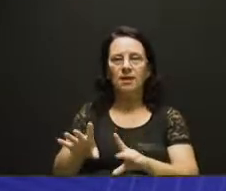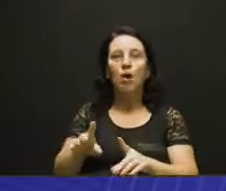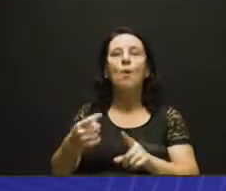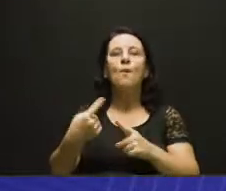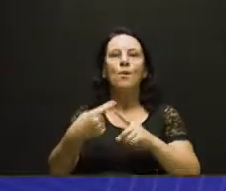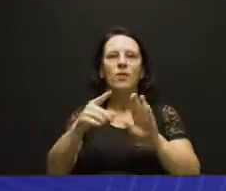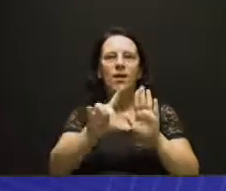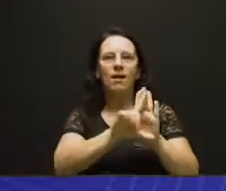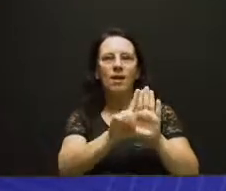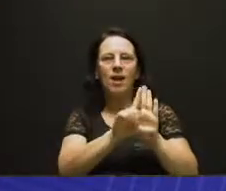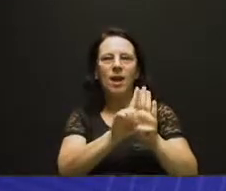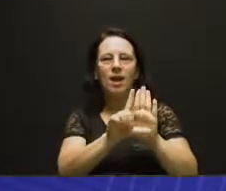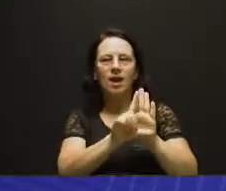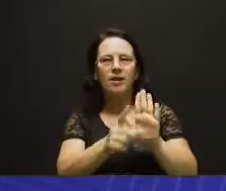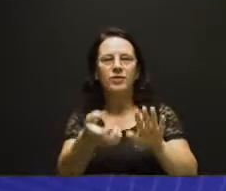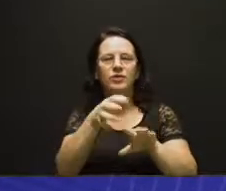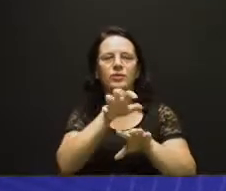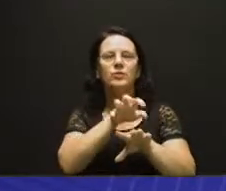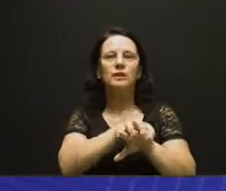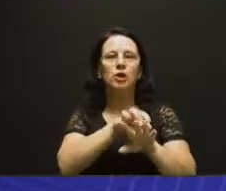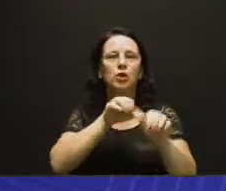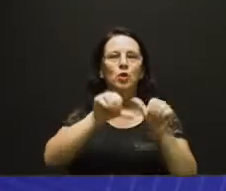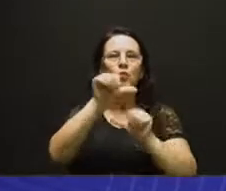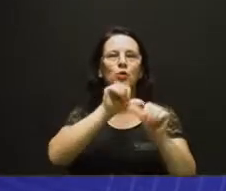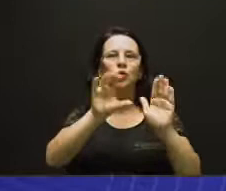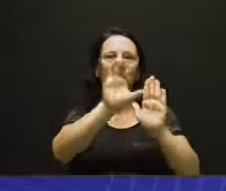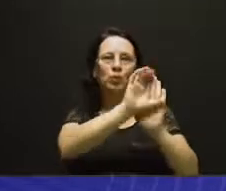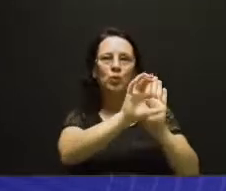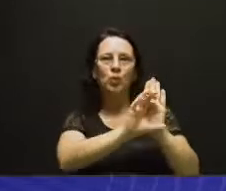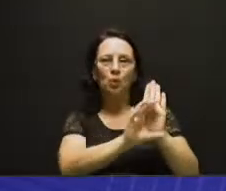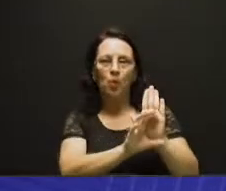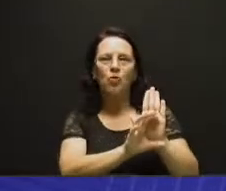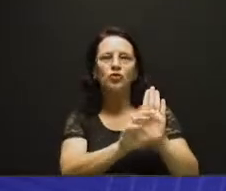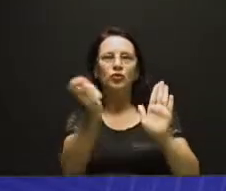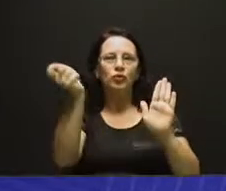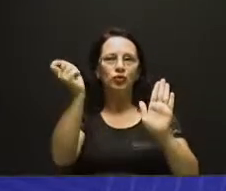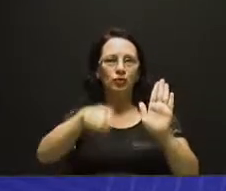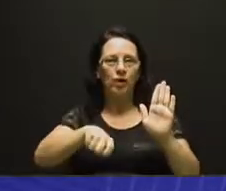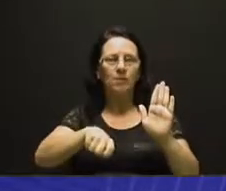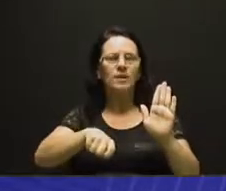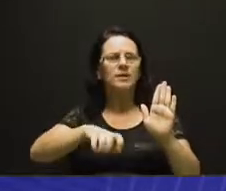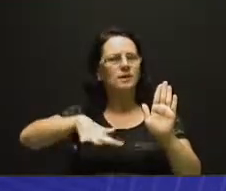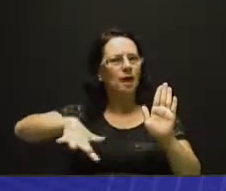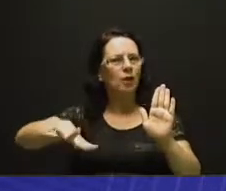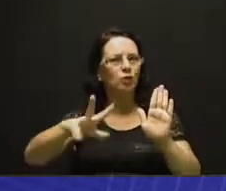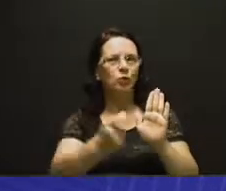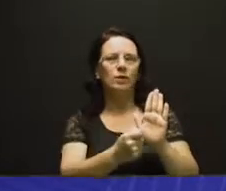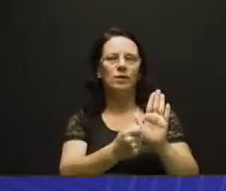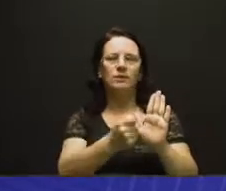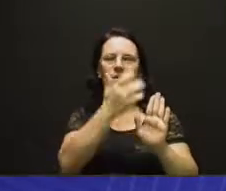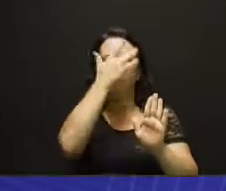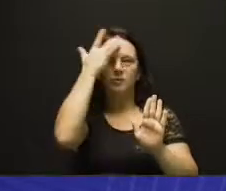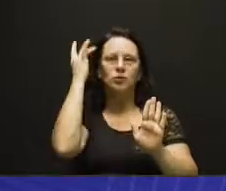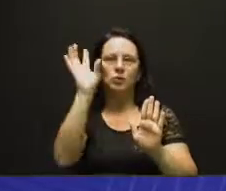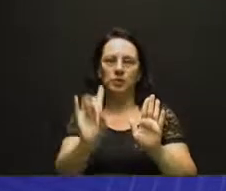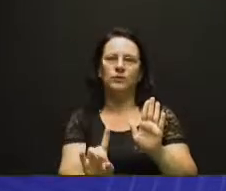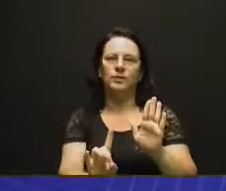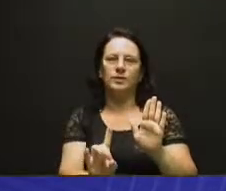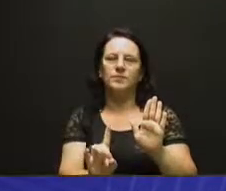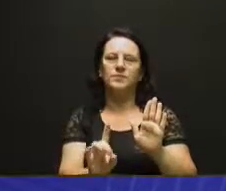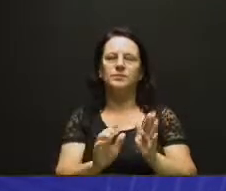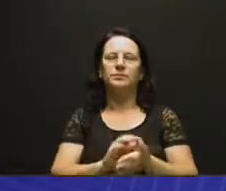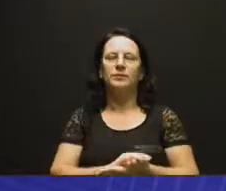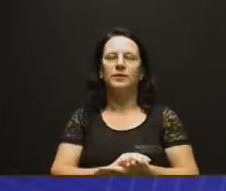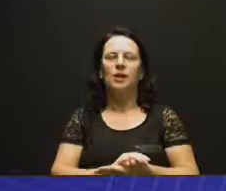lei brasileira de inclusão ela inclusive alterou o código civil no sentido de capacidade plena dessas pessoas capacidade civil plena